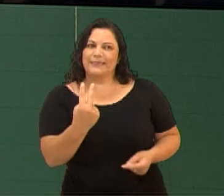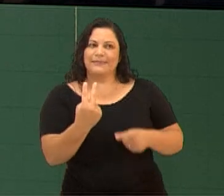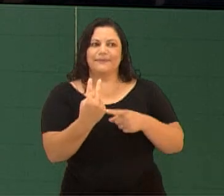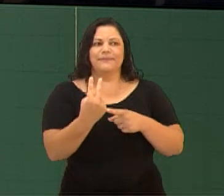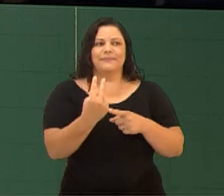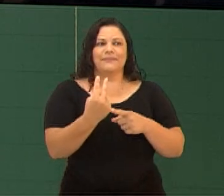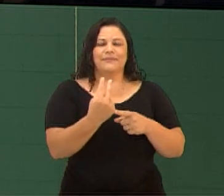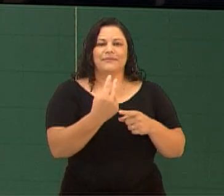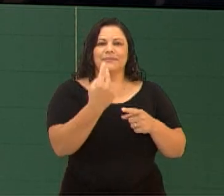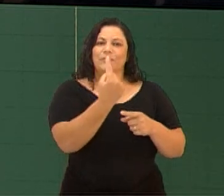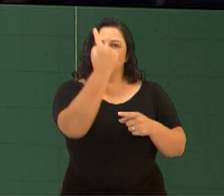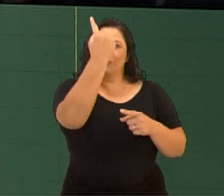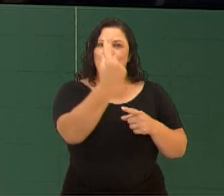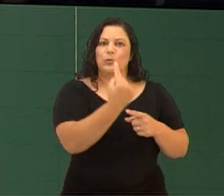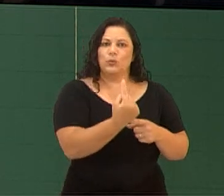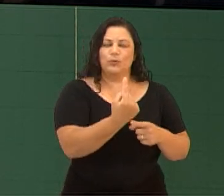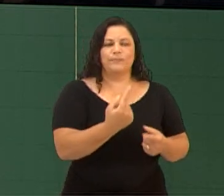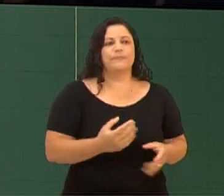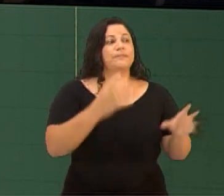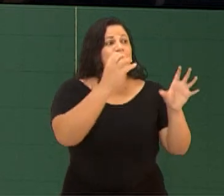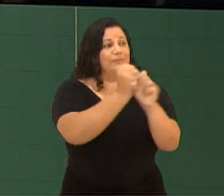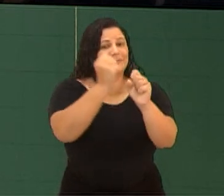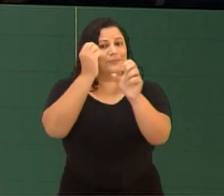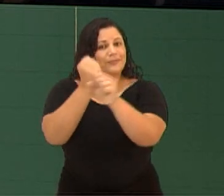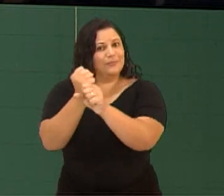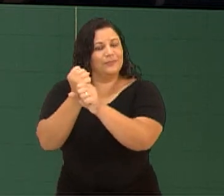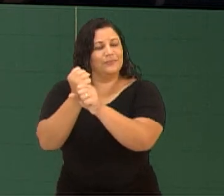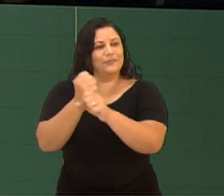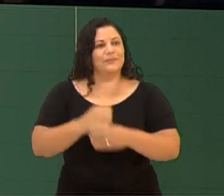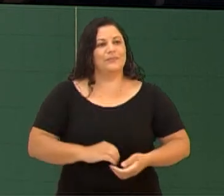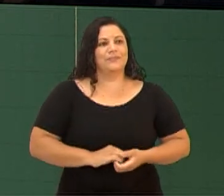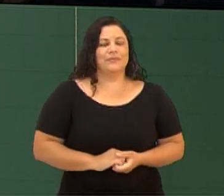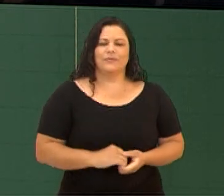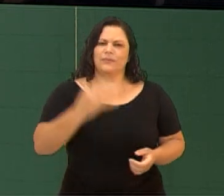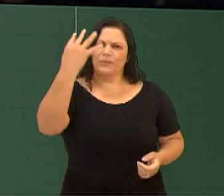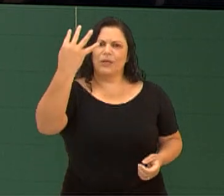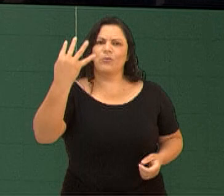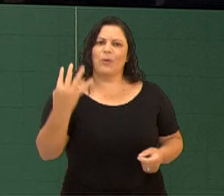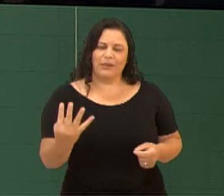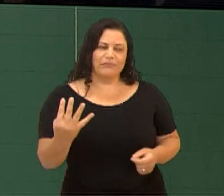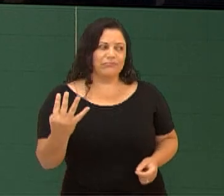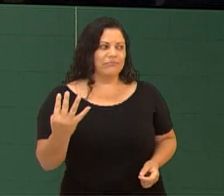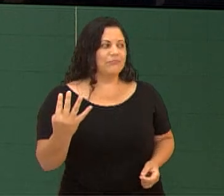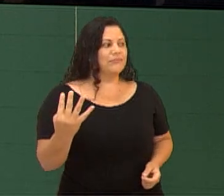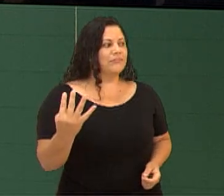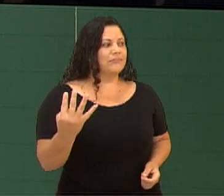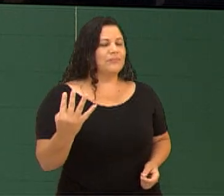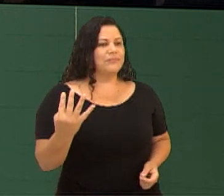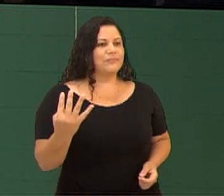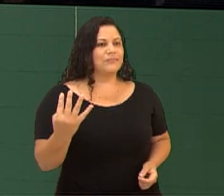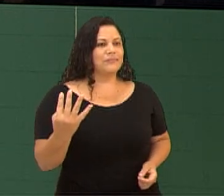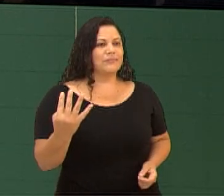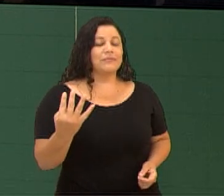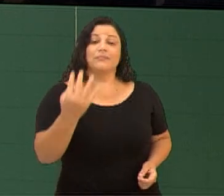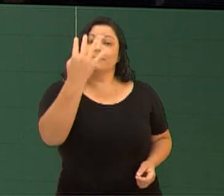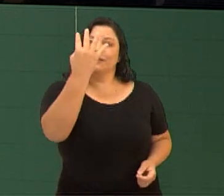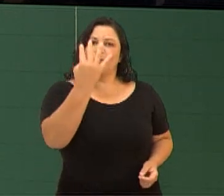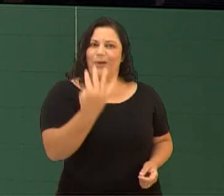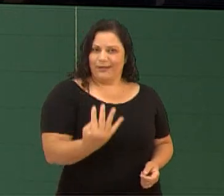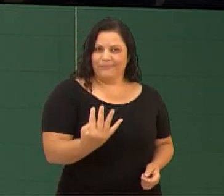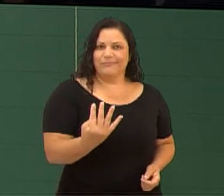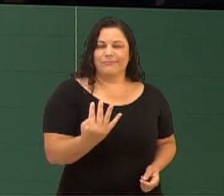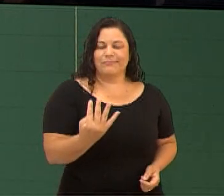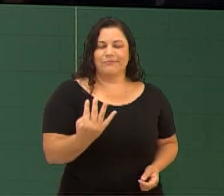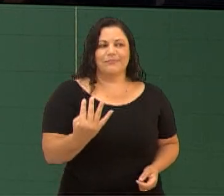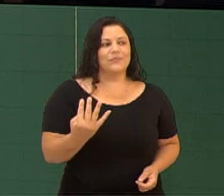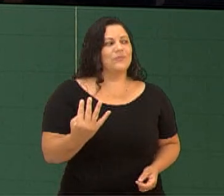1, 1. Vamos somar então, ó. 4 com nada, 4. 2 mais 2,